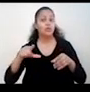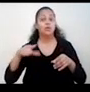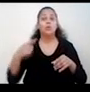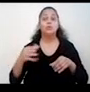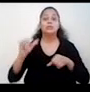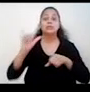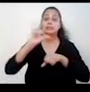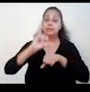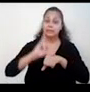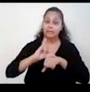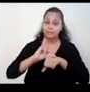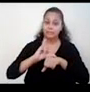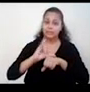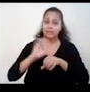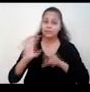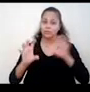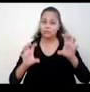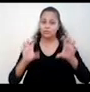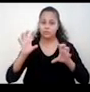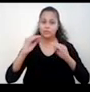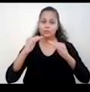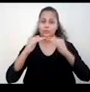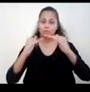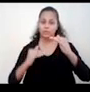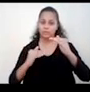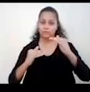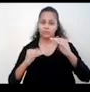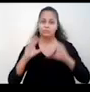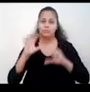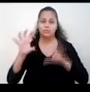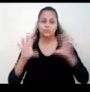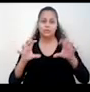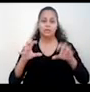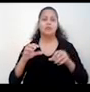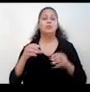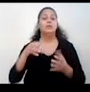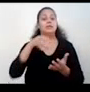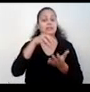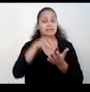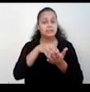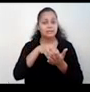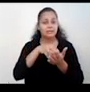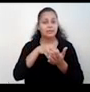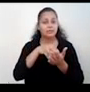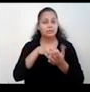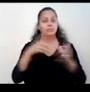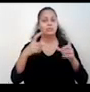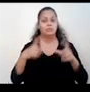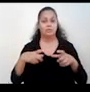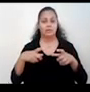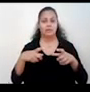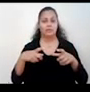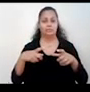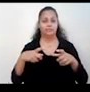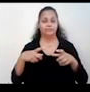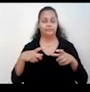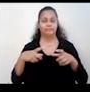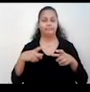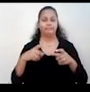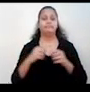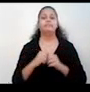regional, centro subregional, centros de zona e centro local. E aí tem as subdivisões, né? A metrópole